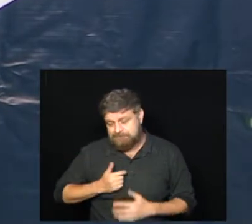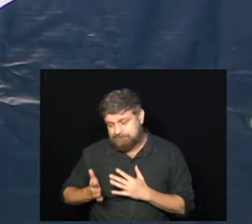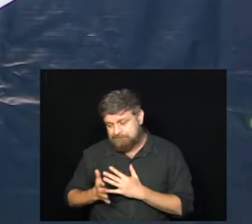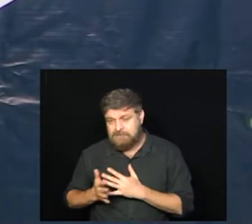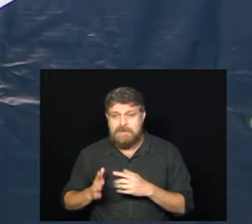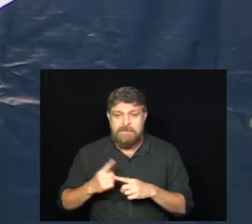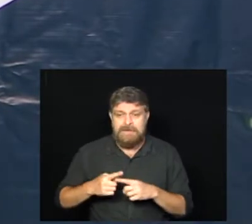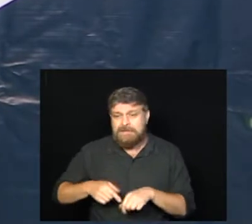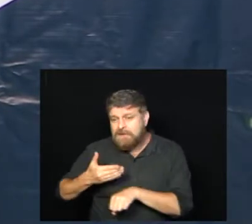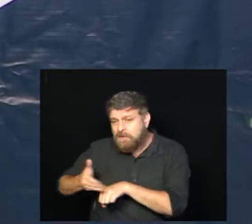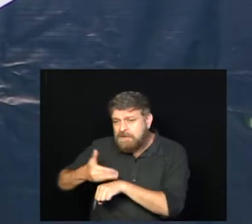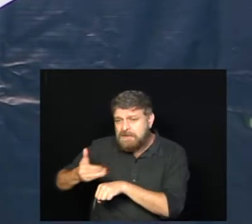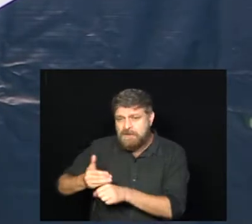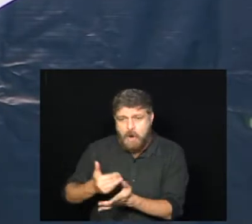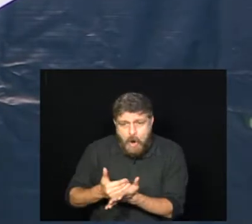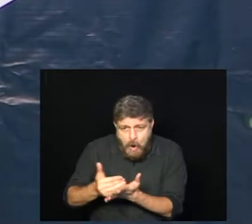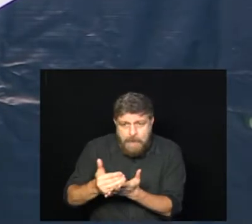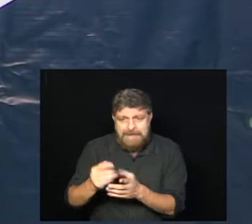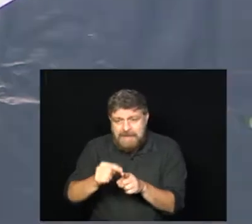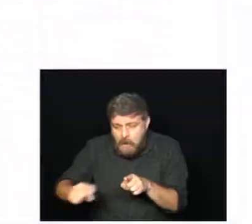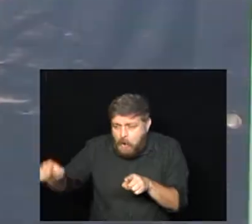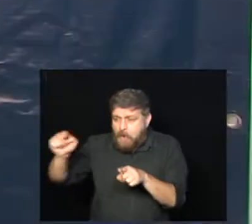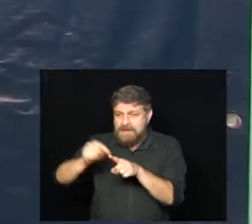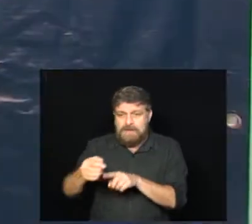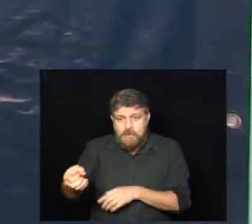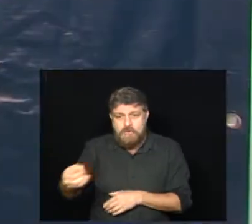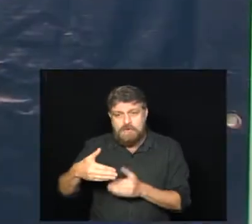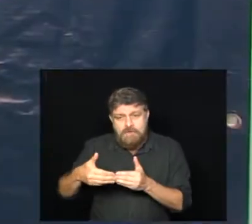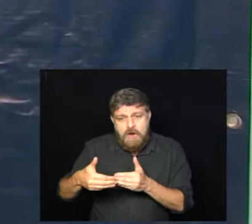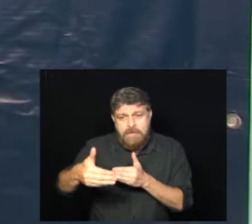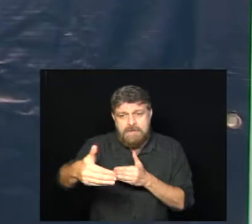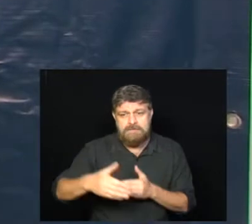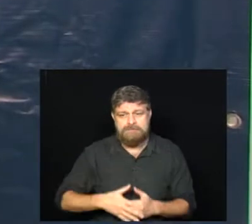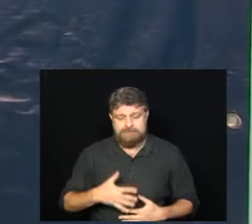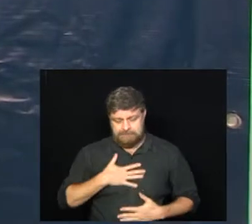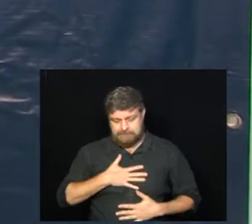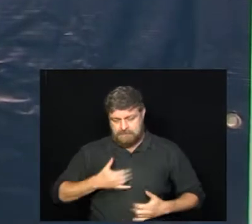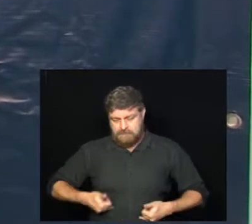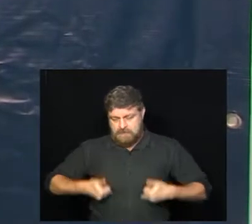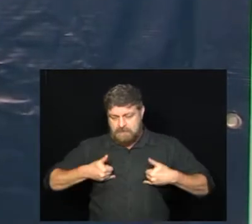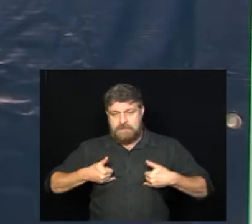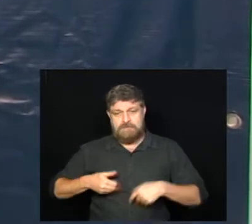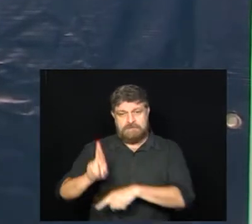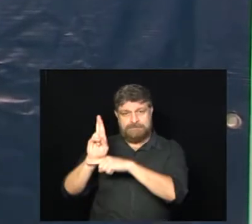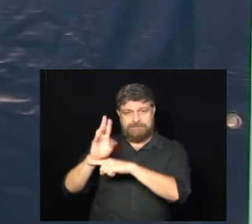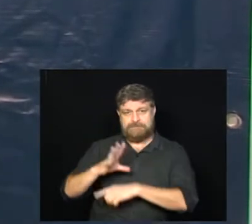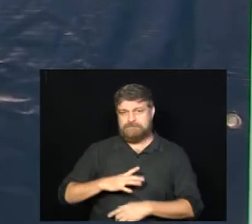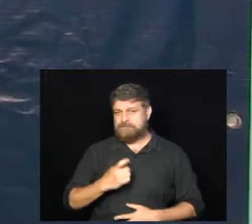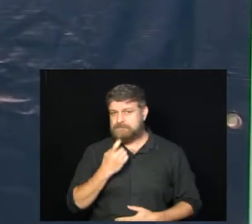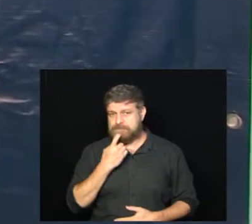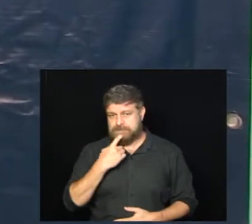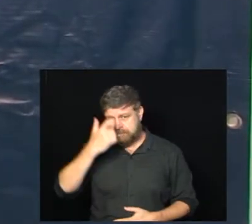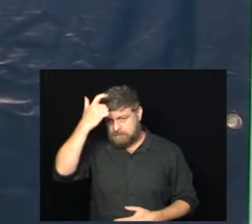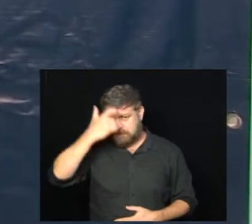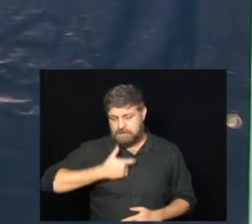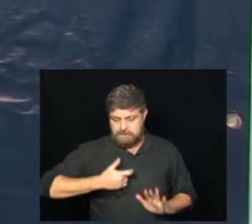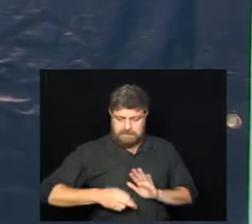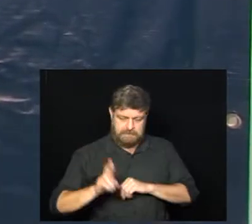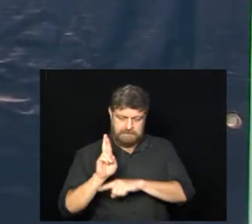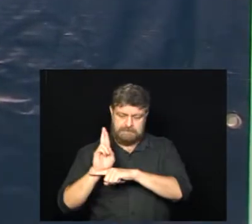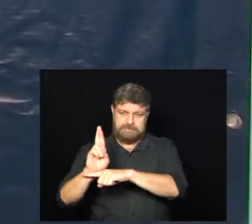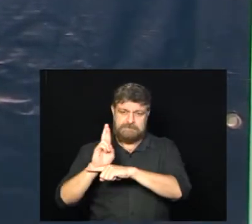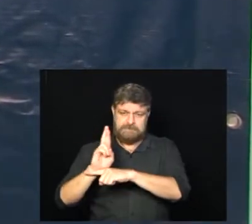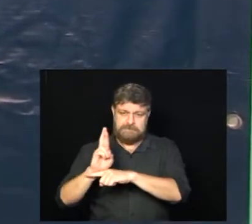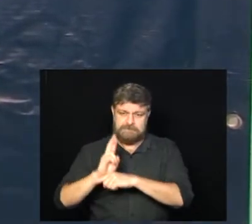o treinamento já começa, o novo ciclo já se inicia. Para mim é um orgulho estar podendo representar Campinas, representar aqui a